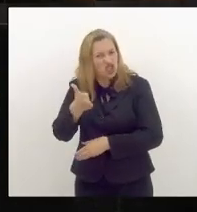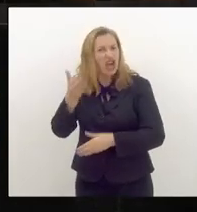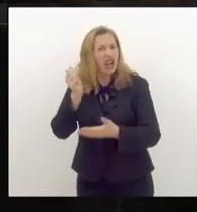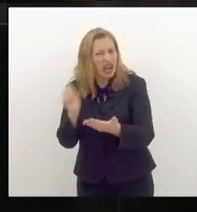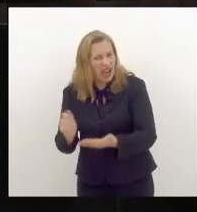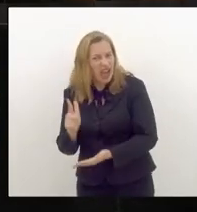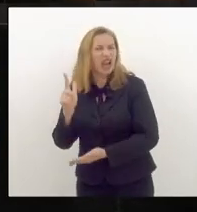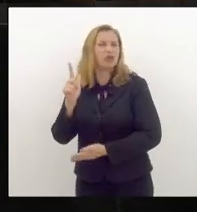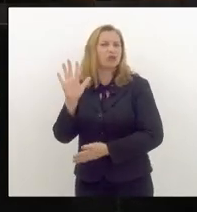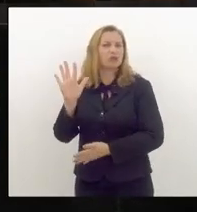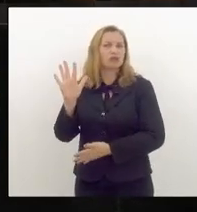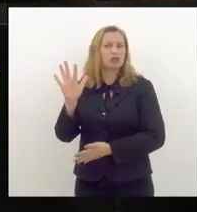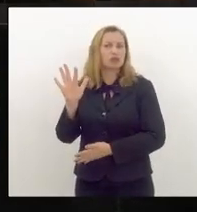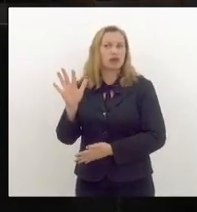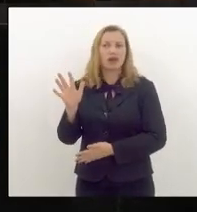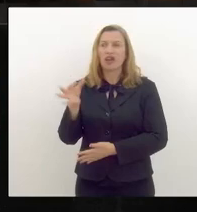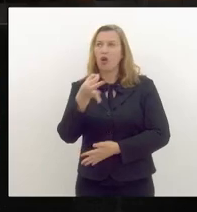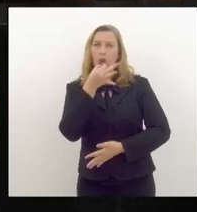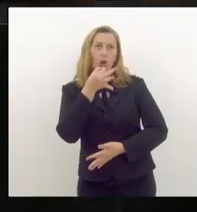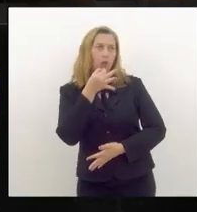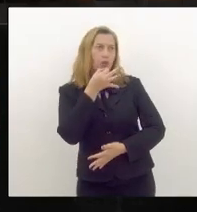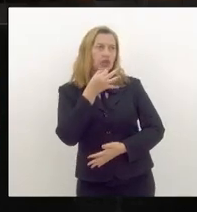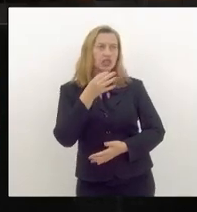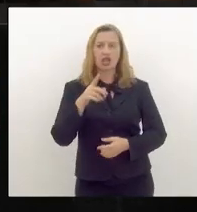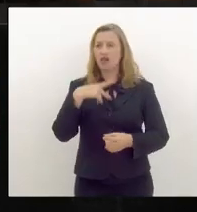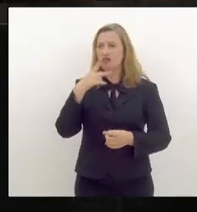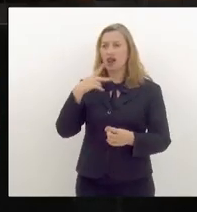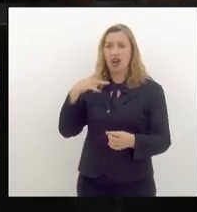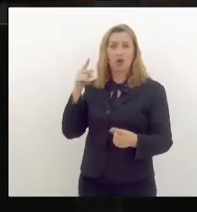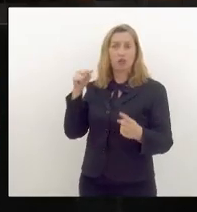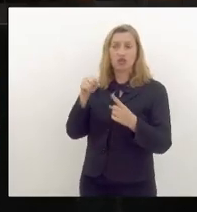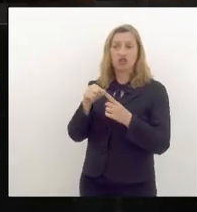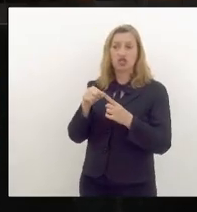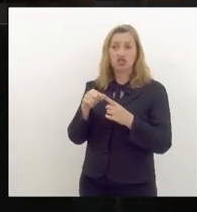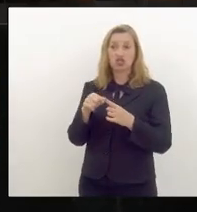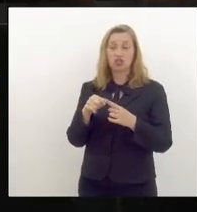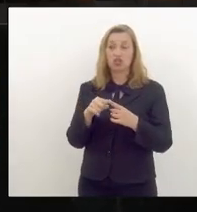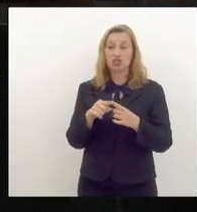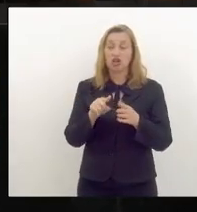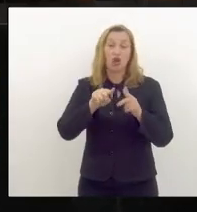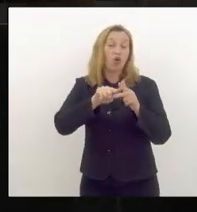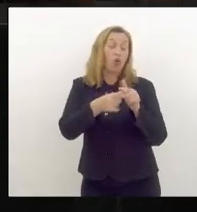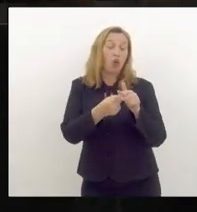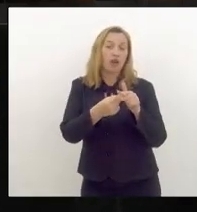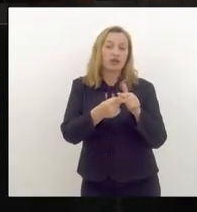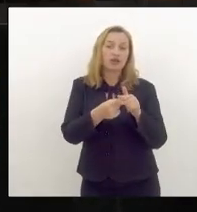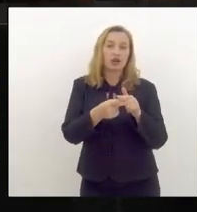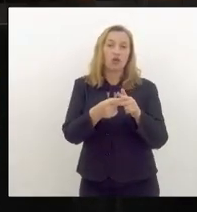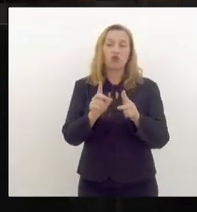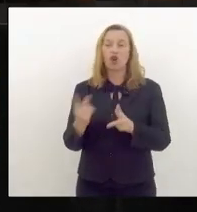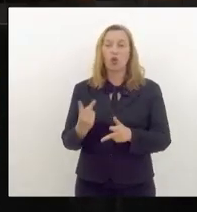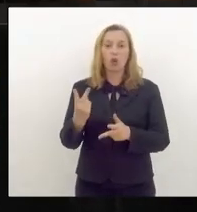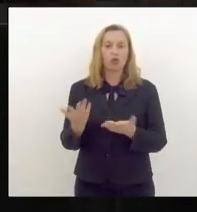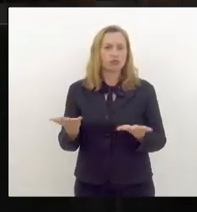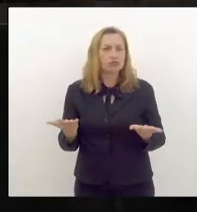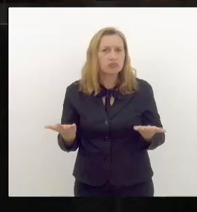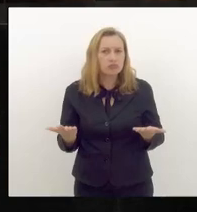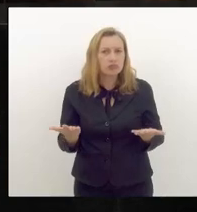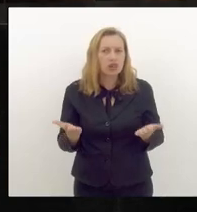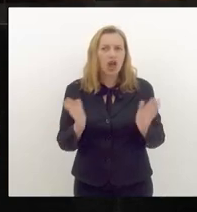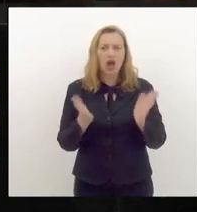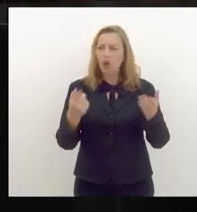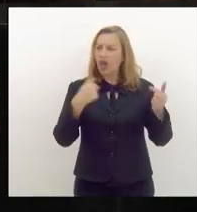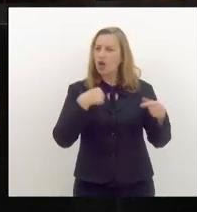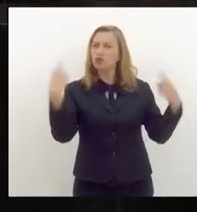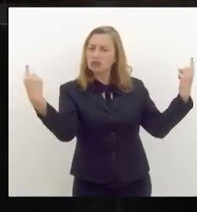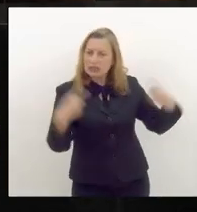utiliza como argumento objetivo para esse fim índice de correções e agora eu